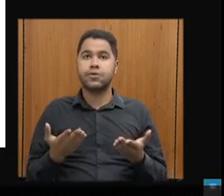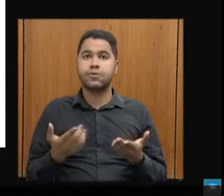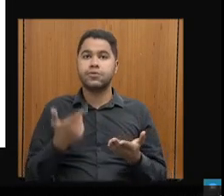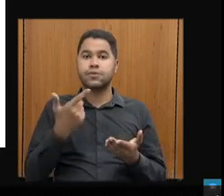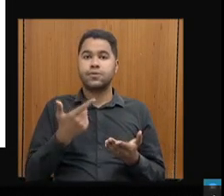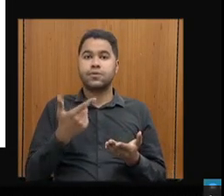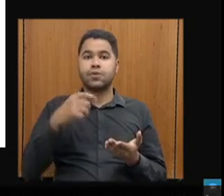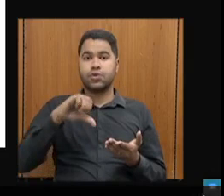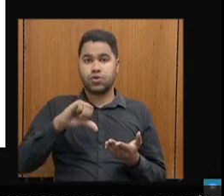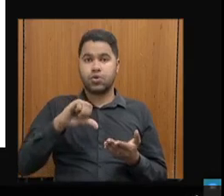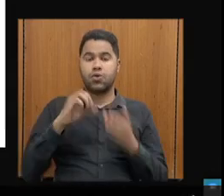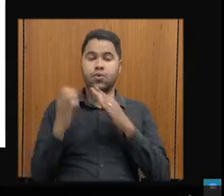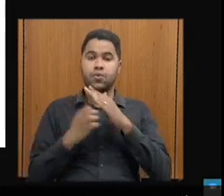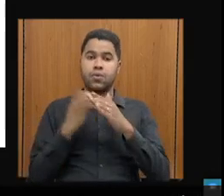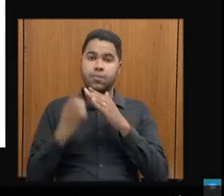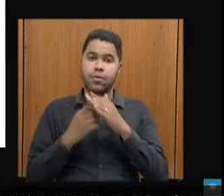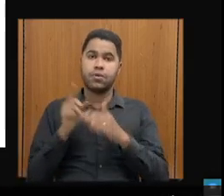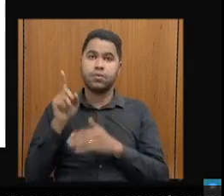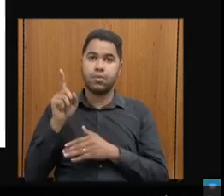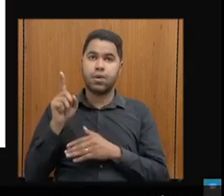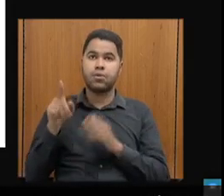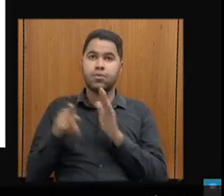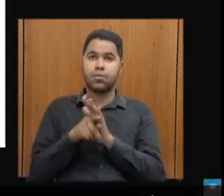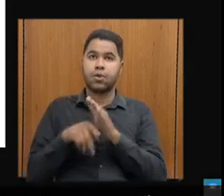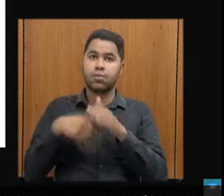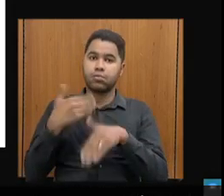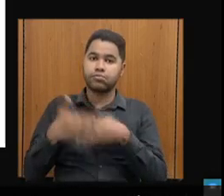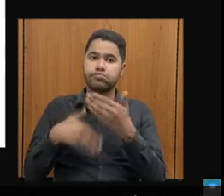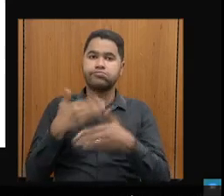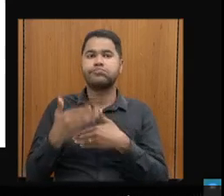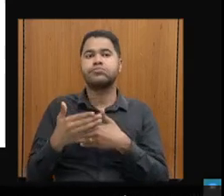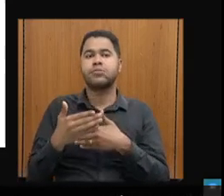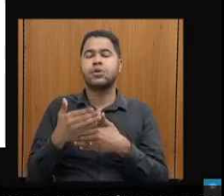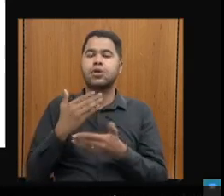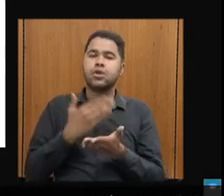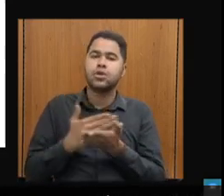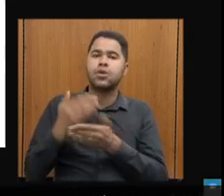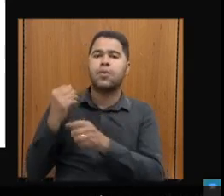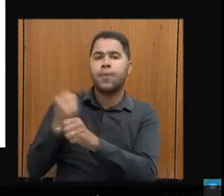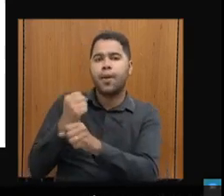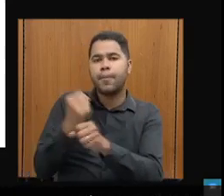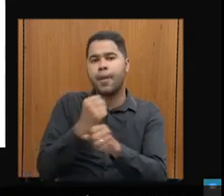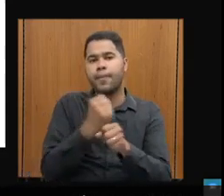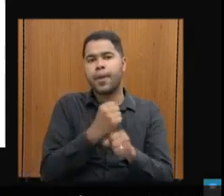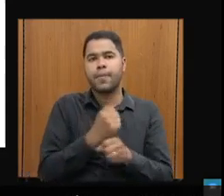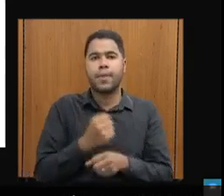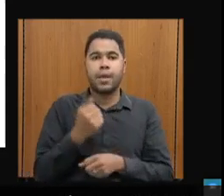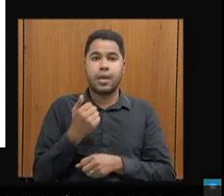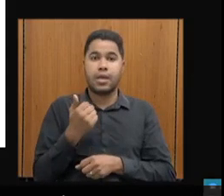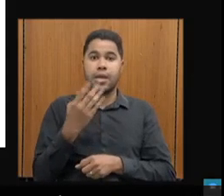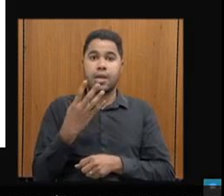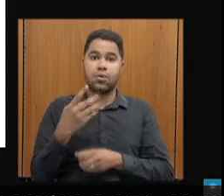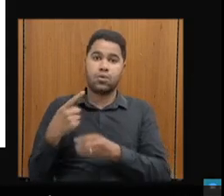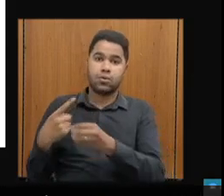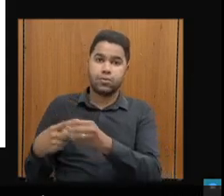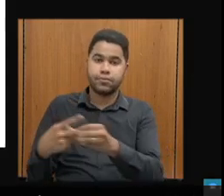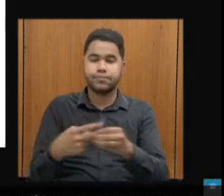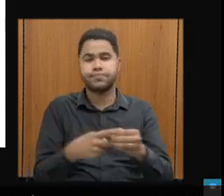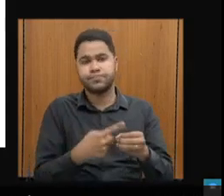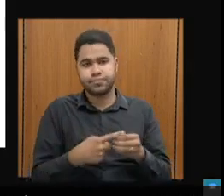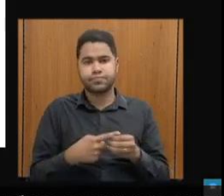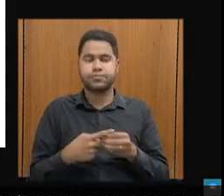temos aí 29 Empreendimentos de impacto relevante população né início de obras as temos aí 14 municípios